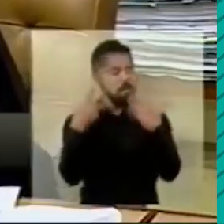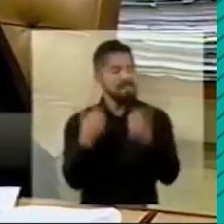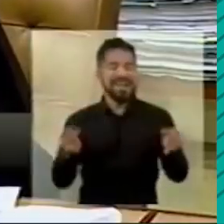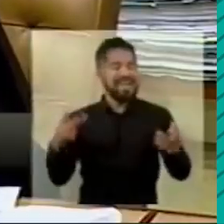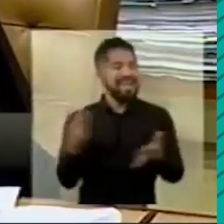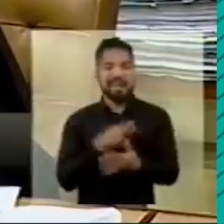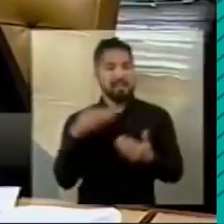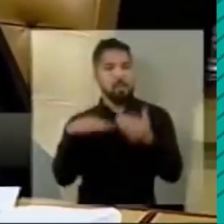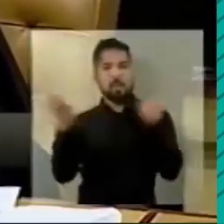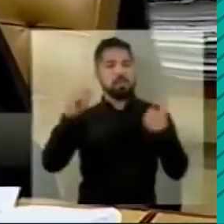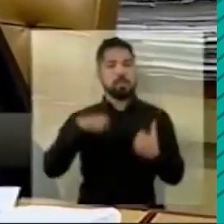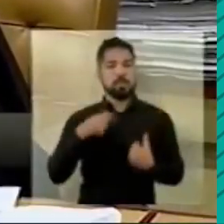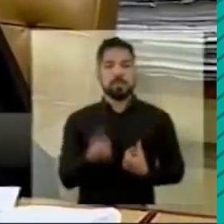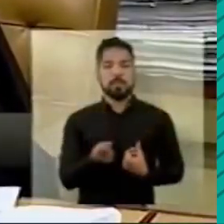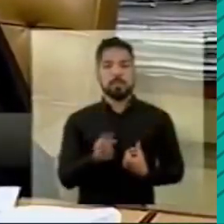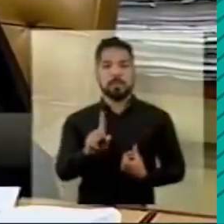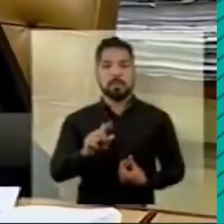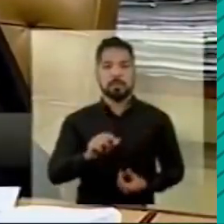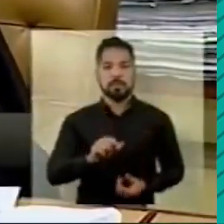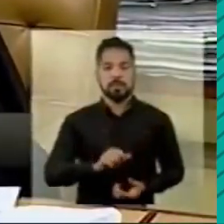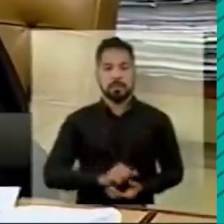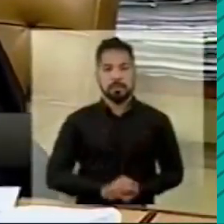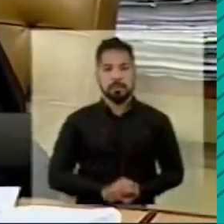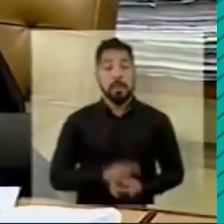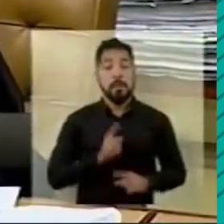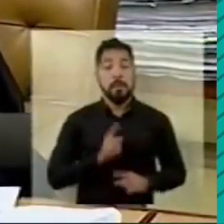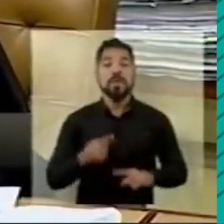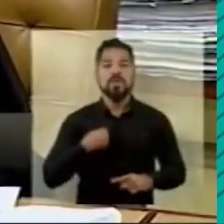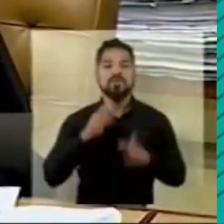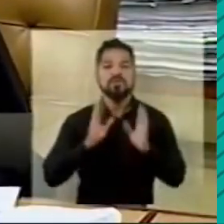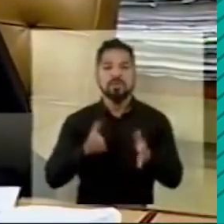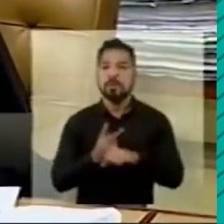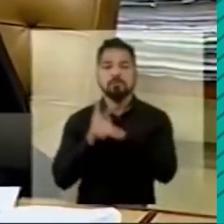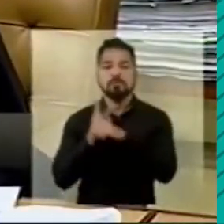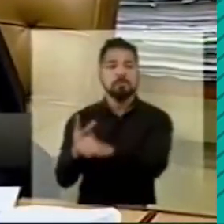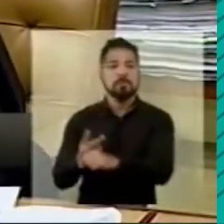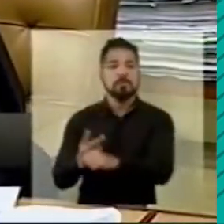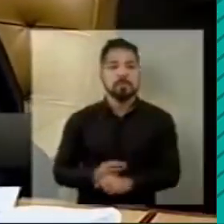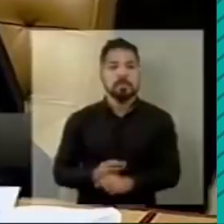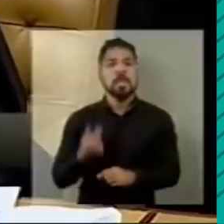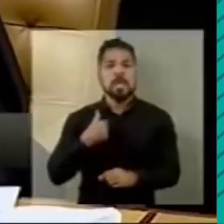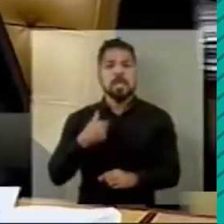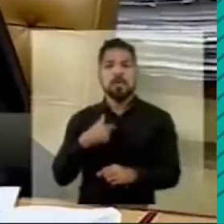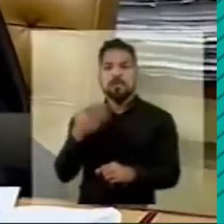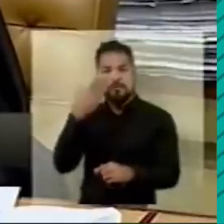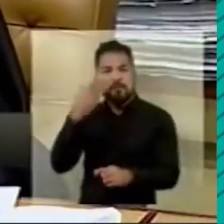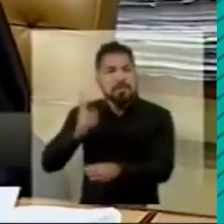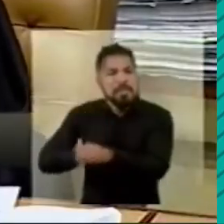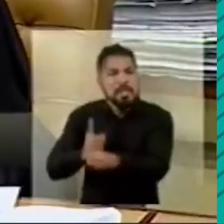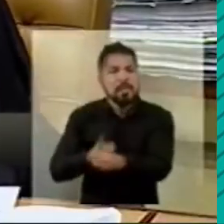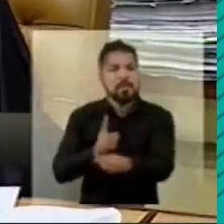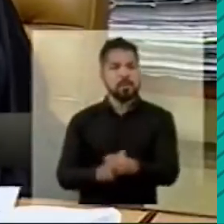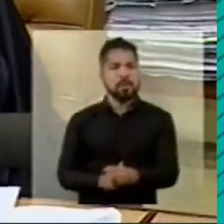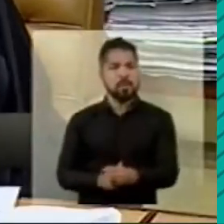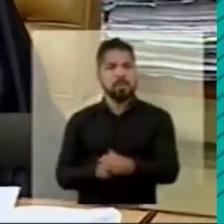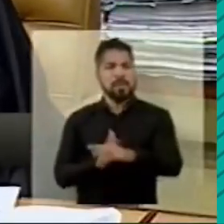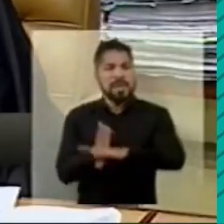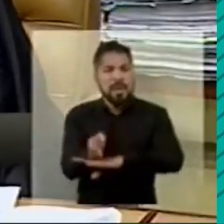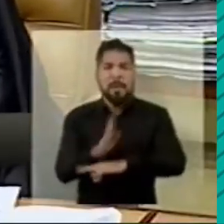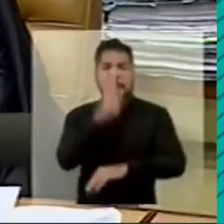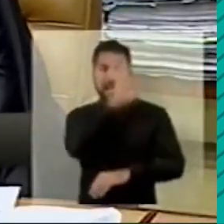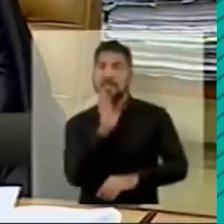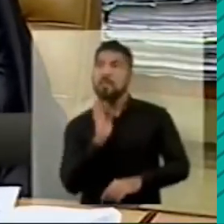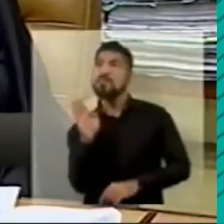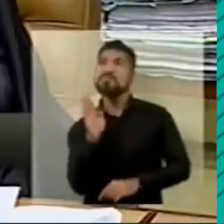injusto, é indigno para comigo. Porque eu fui a Bangu. Eu fui a Pedrinhas. Eu perambulei o